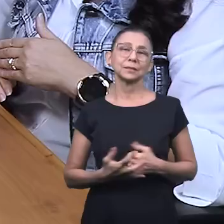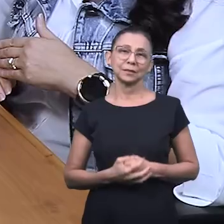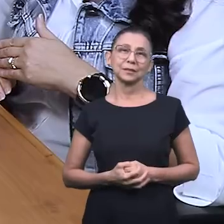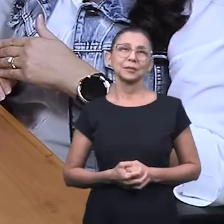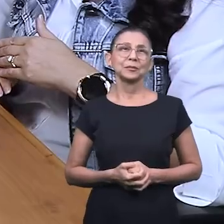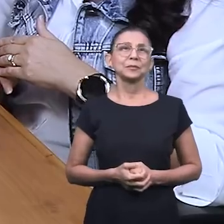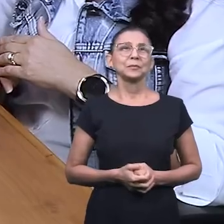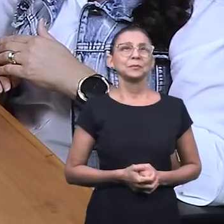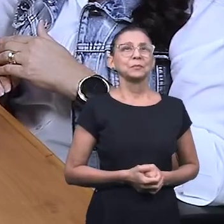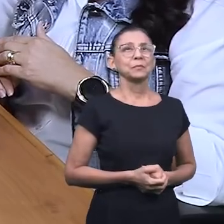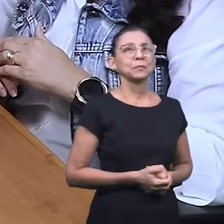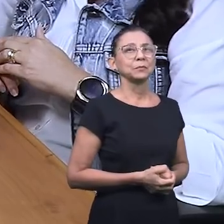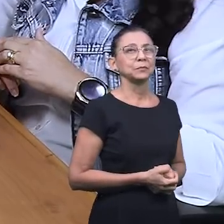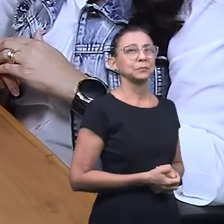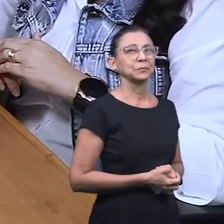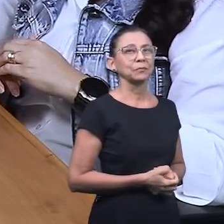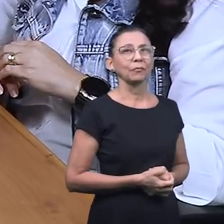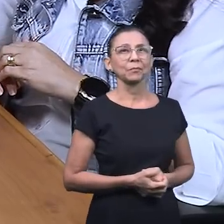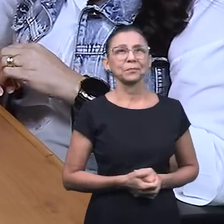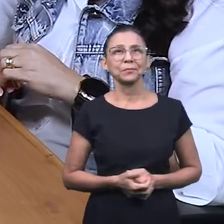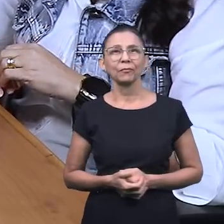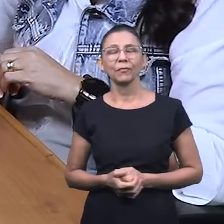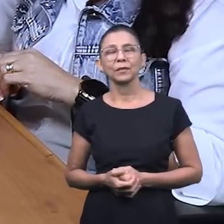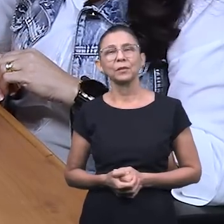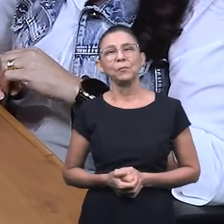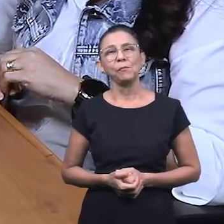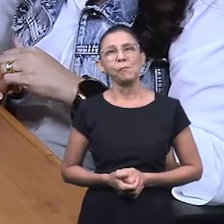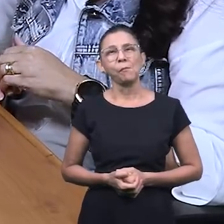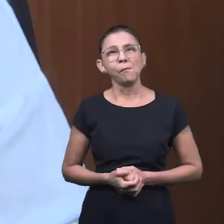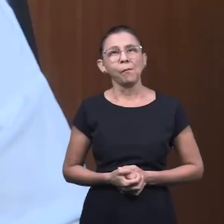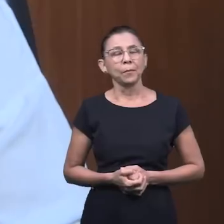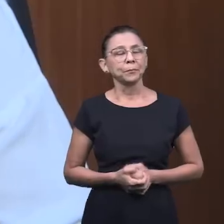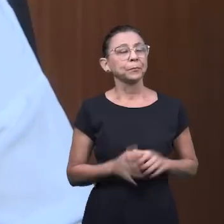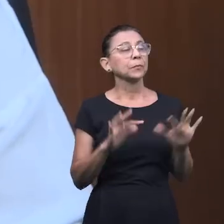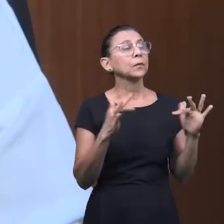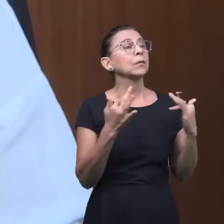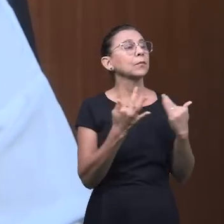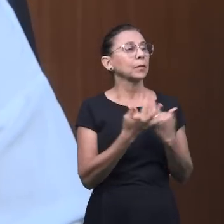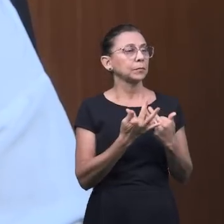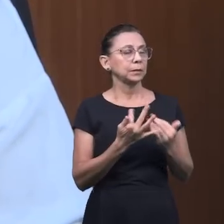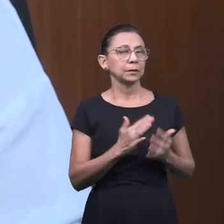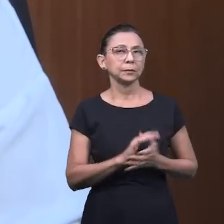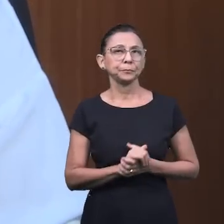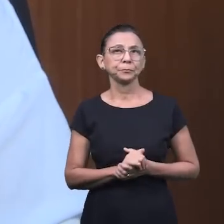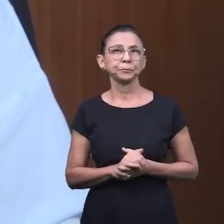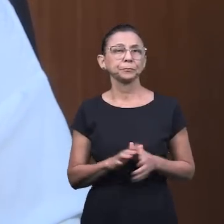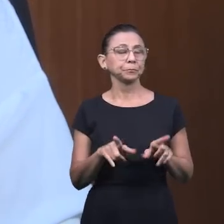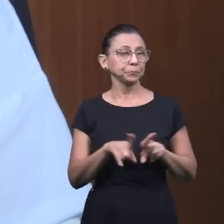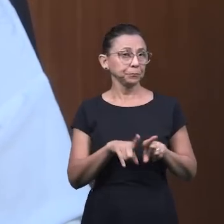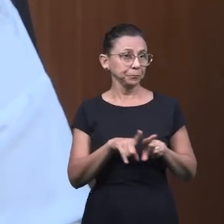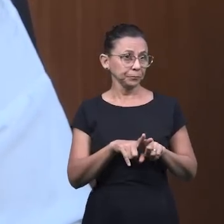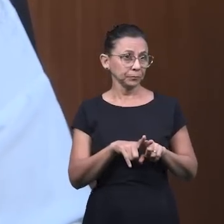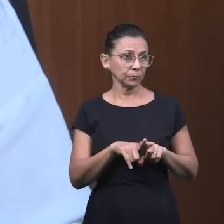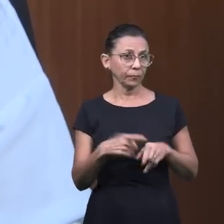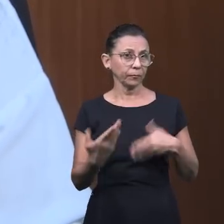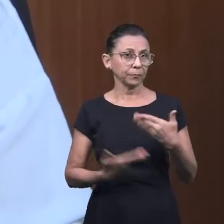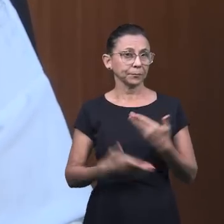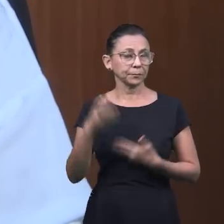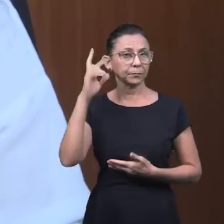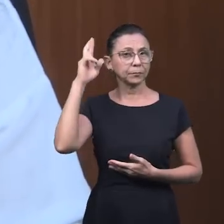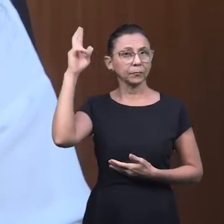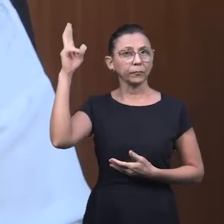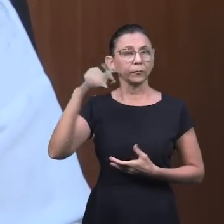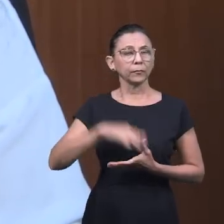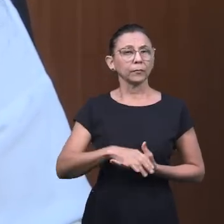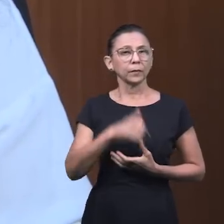não merecemos. Nada, né? Não merecemos nada. Nós somos muito ruins. A sua família também é toda de servos do Senhor.